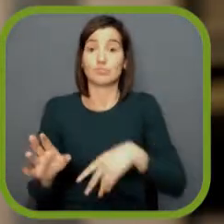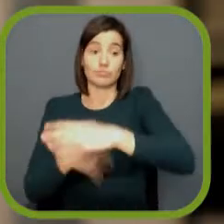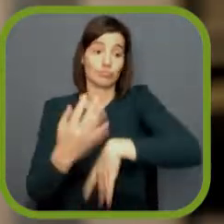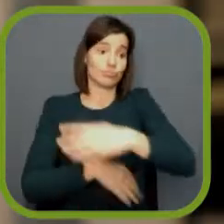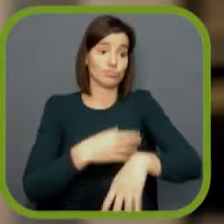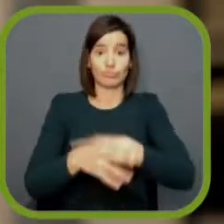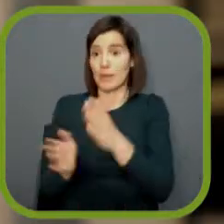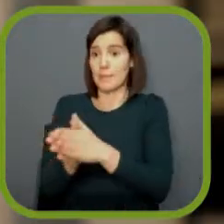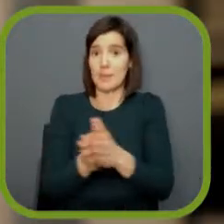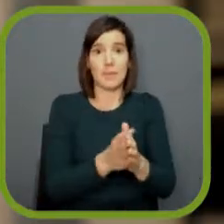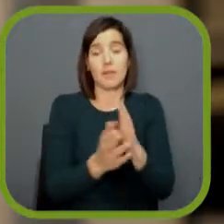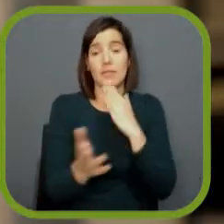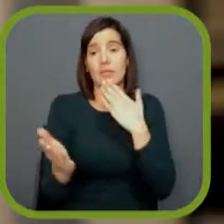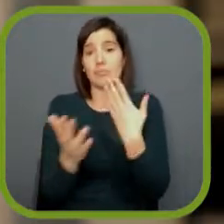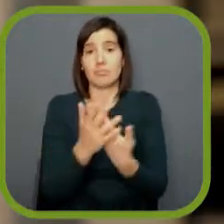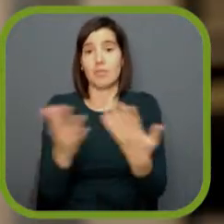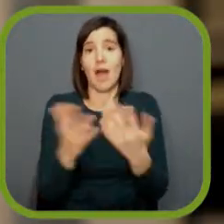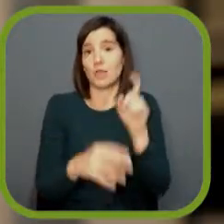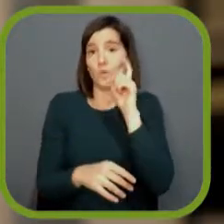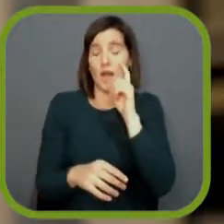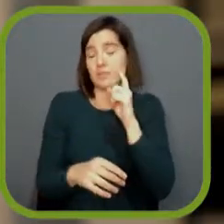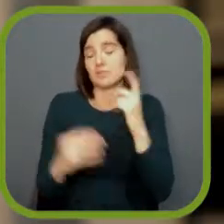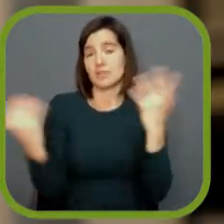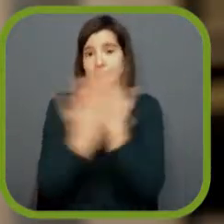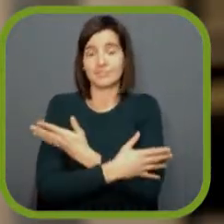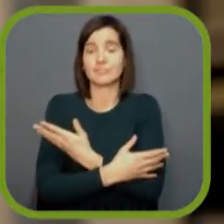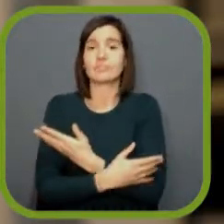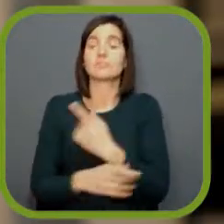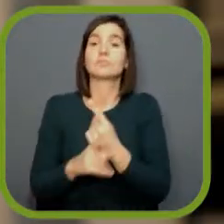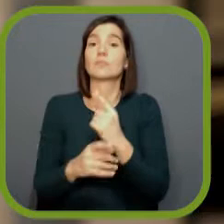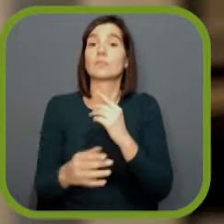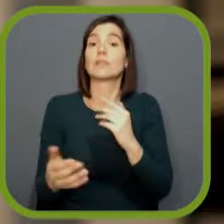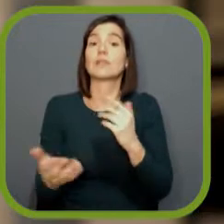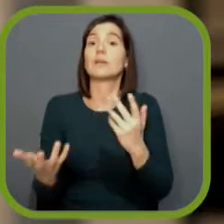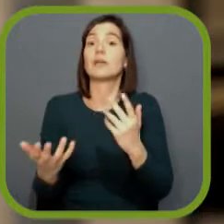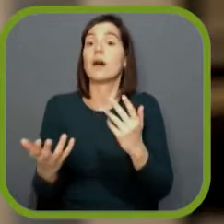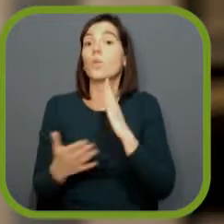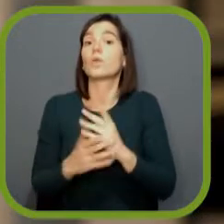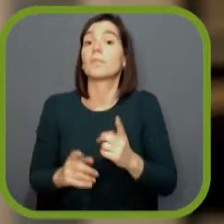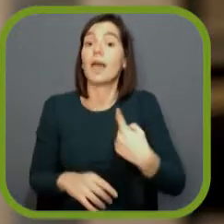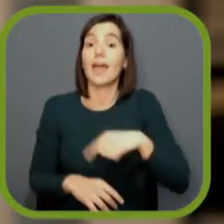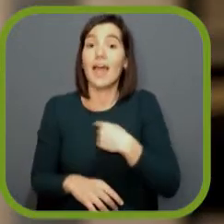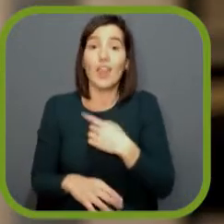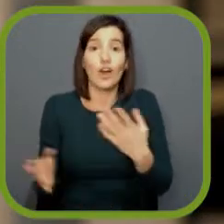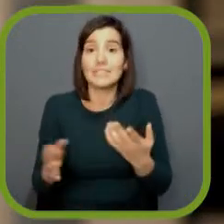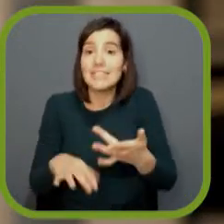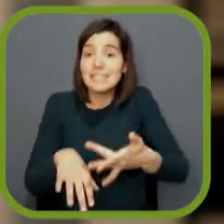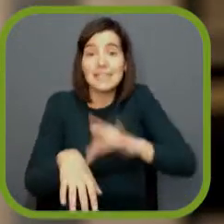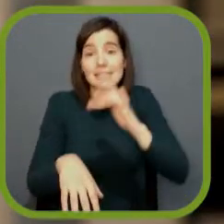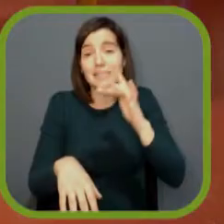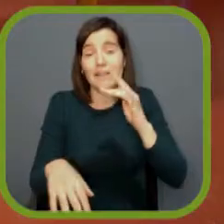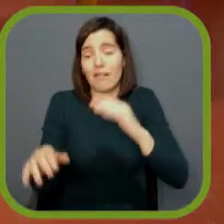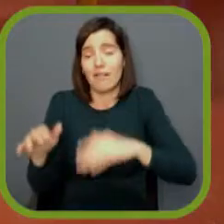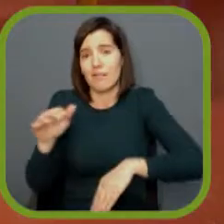tudo isto misturado, naturalmente, vem alterar as percepções de segurança, em que, em última instância, a nossa vulnerabilidade é